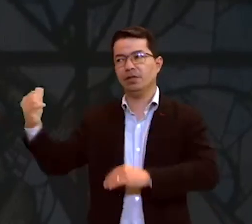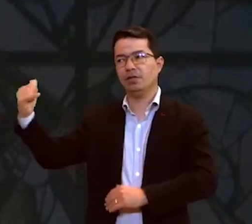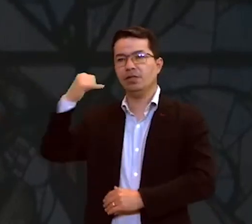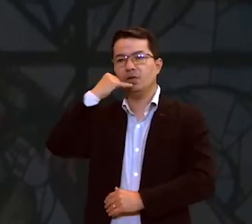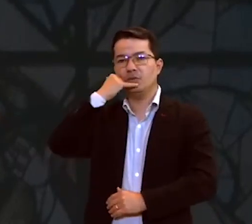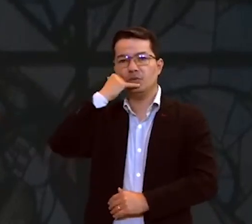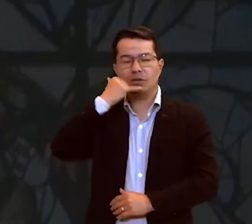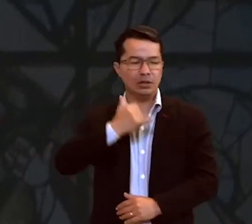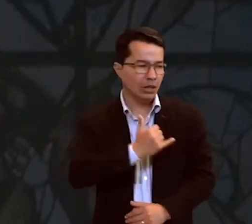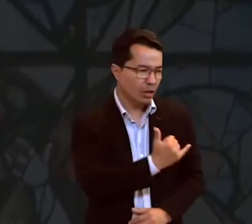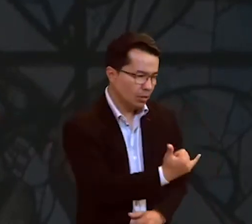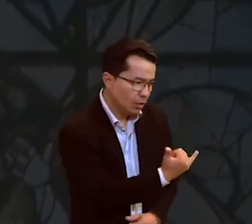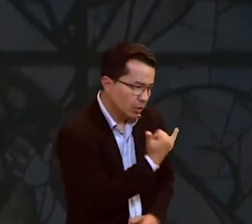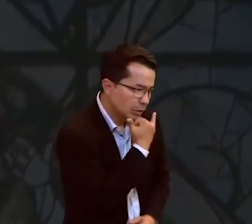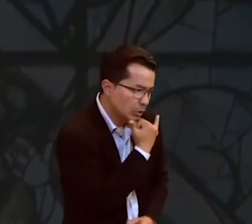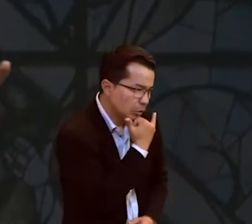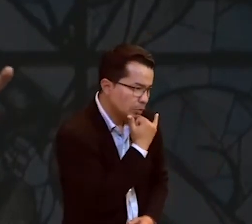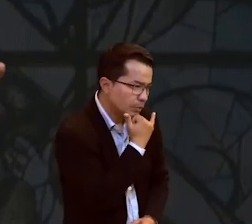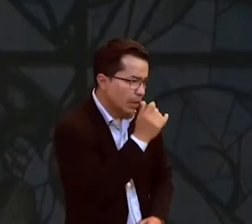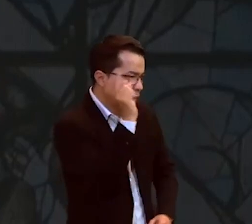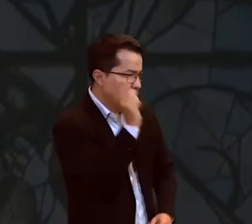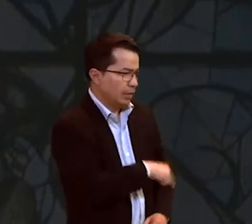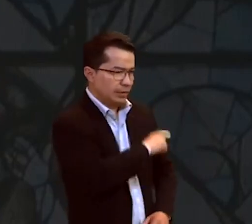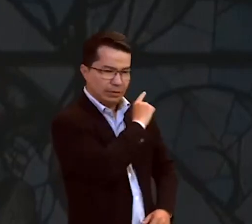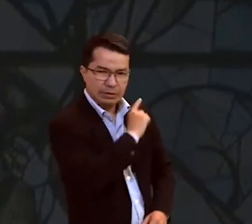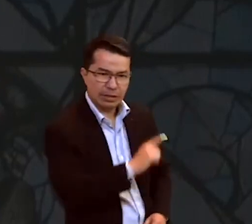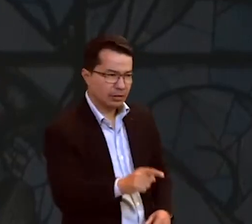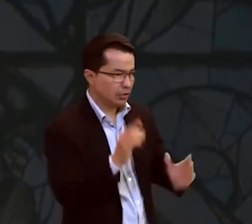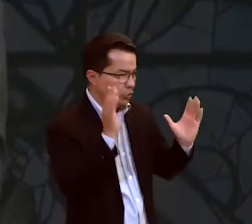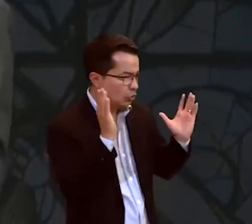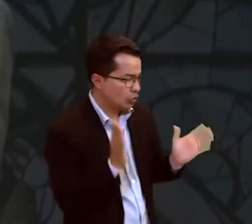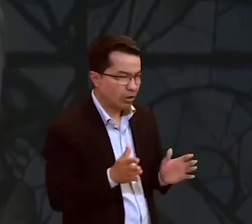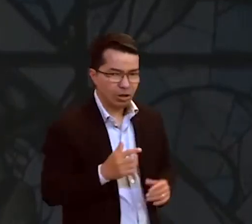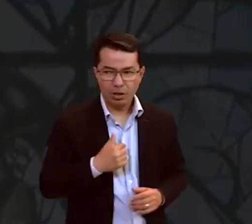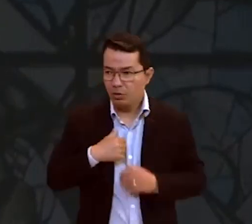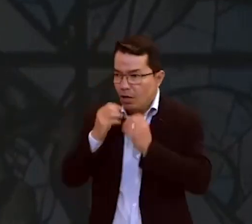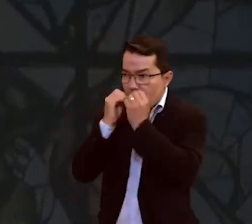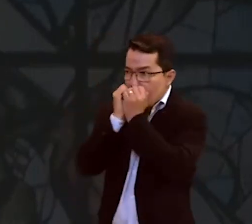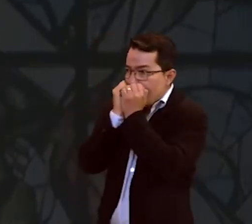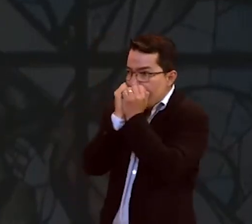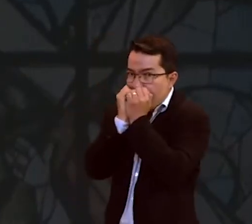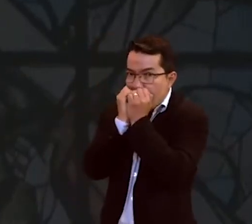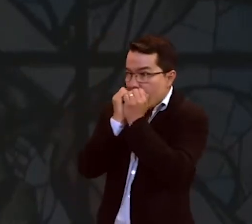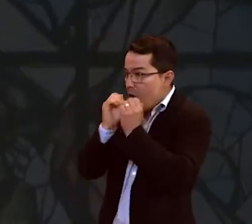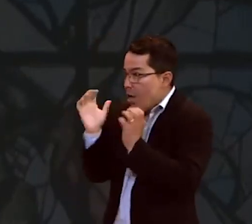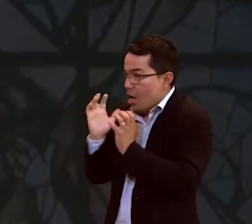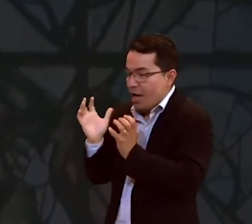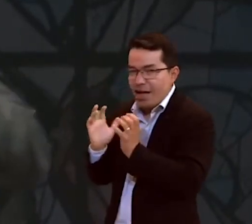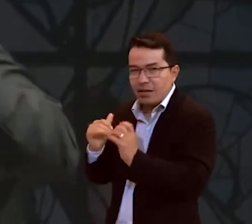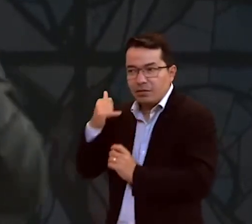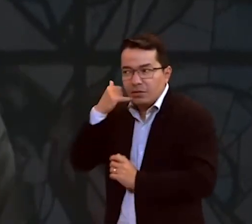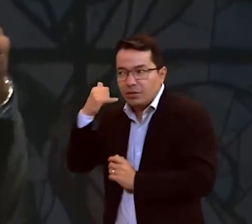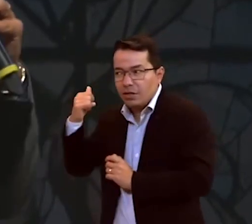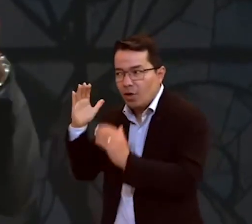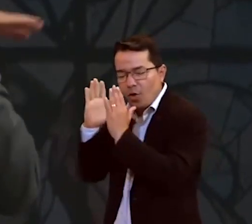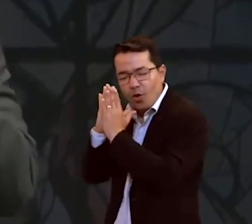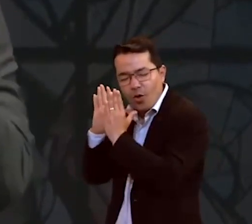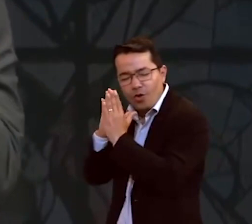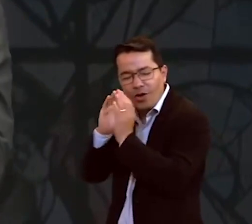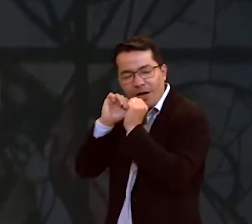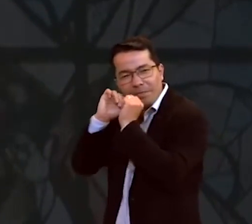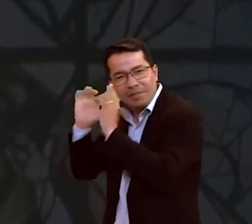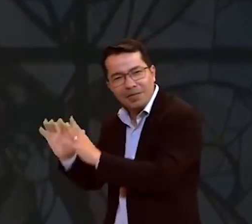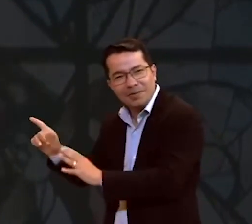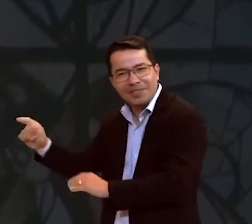se preocupe mais. Eu falei, tem certeza? Ele falou, não, está tudo resolvido. Eu fiquei tão feliz, eu falei, você não deixa eu orar por você, a moça que me ligou. Eu orei por ela pelo telefone,